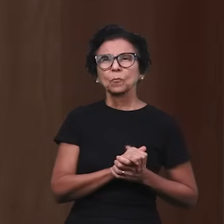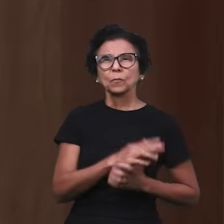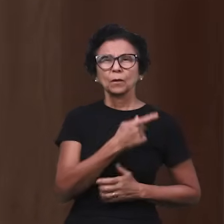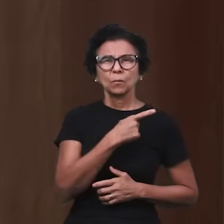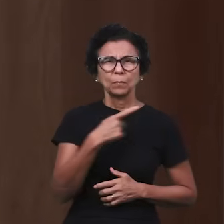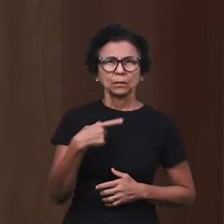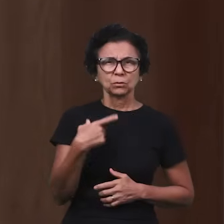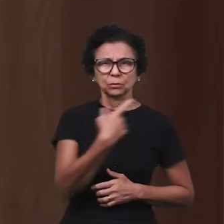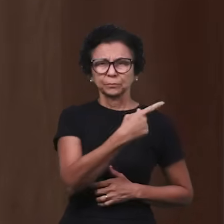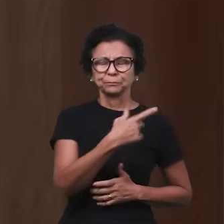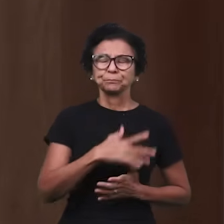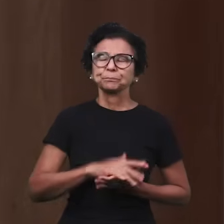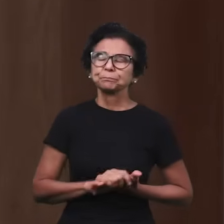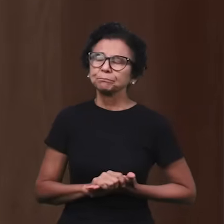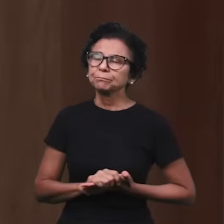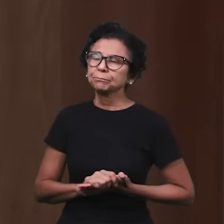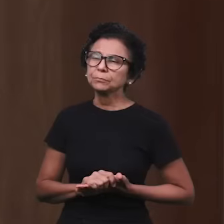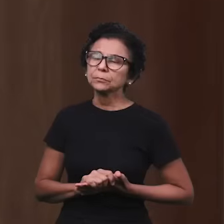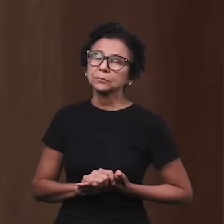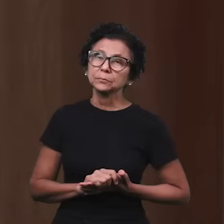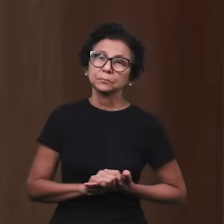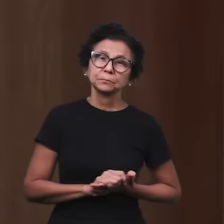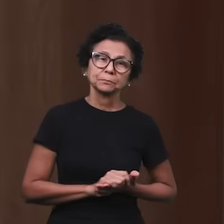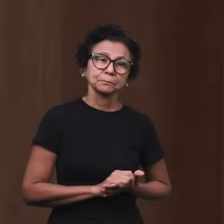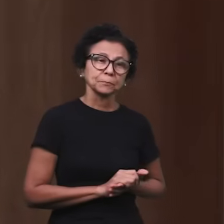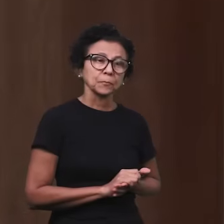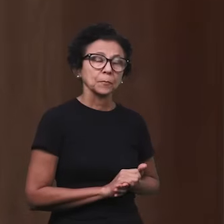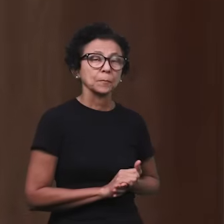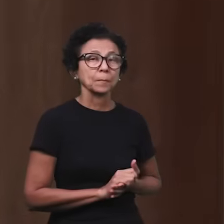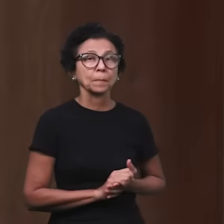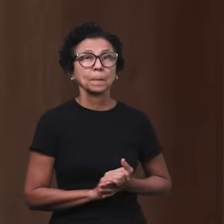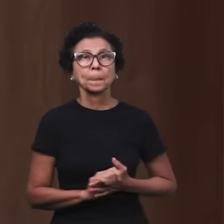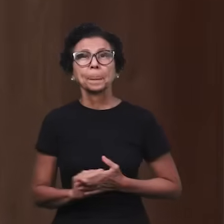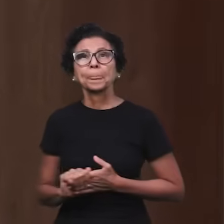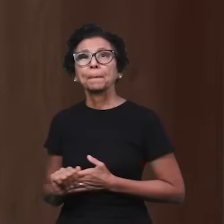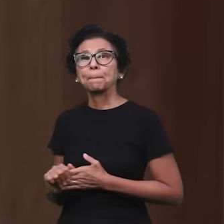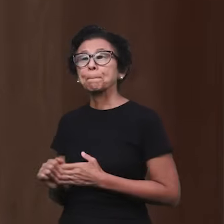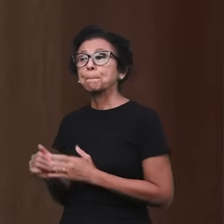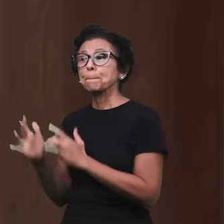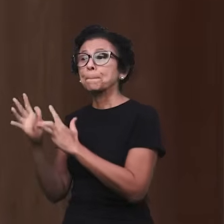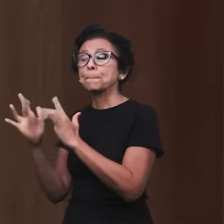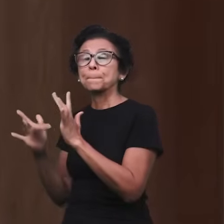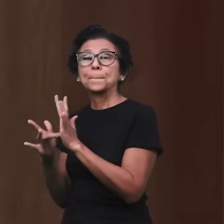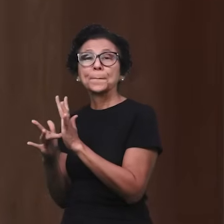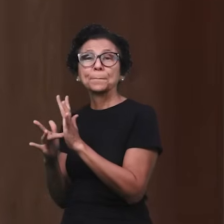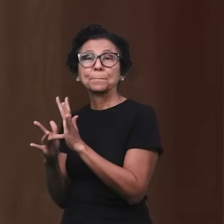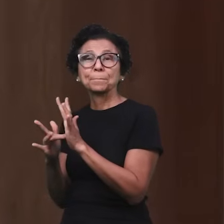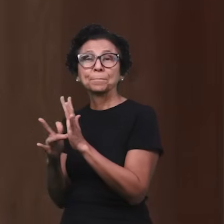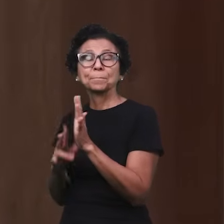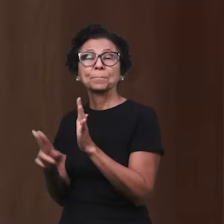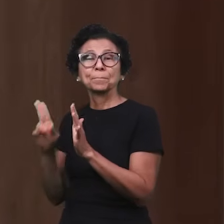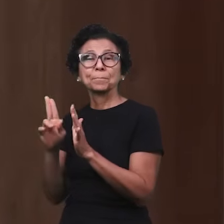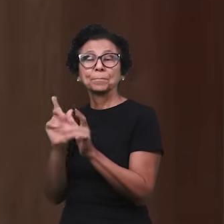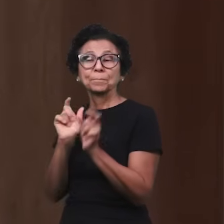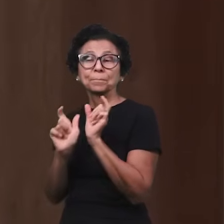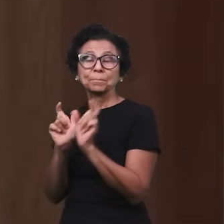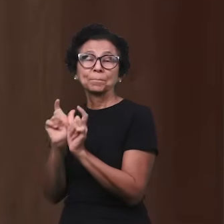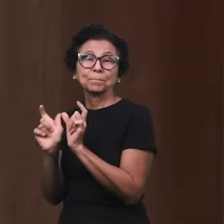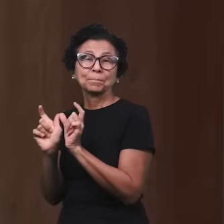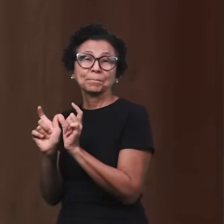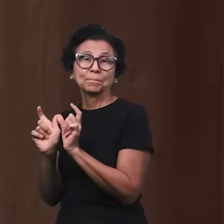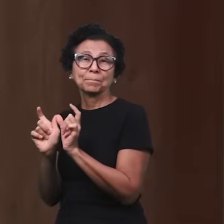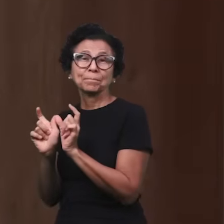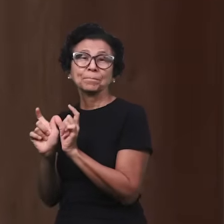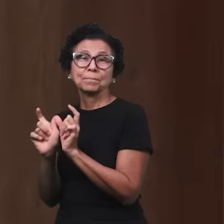ele cria a didática moderna exatamente para ensinar o evangelho. Jesus usa isso através das